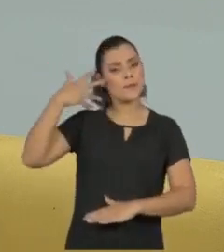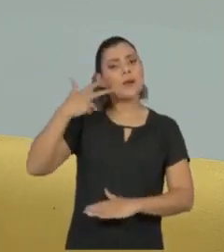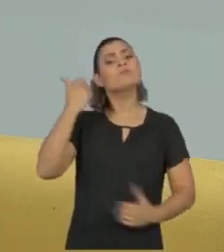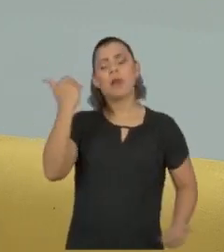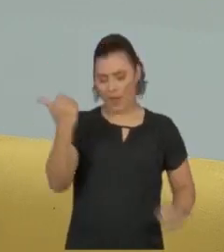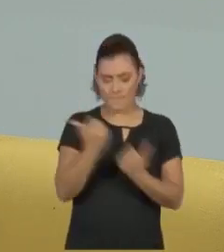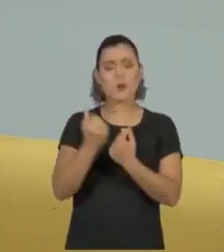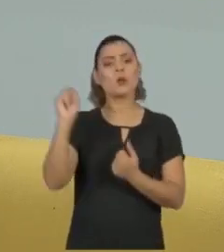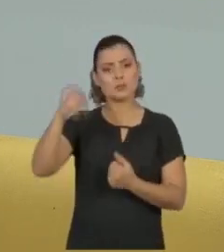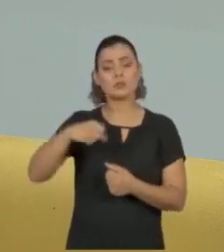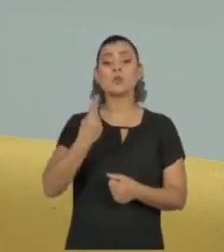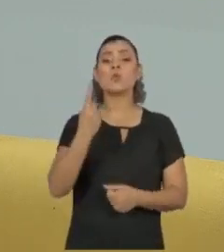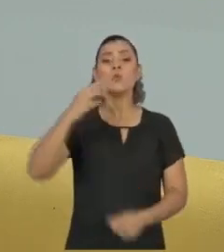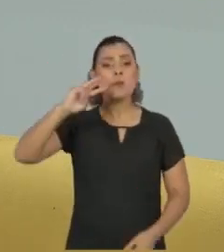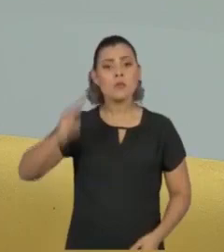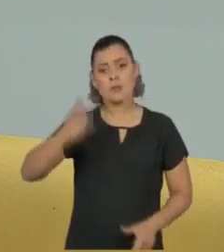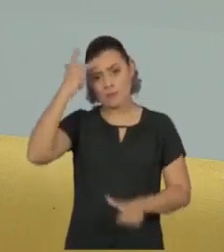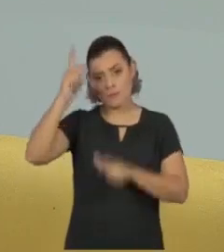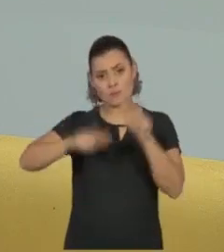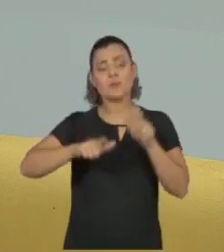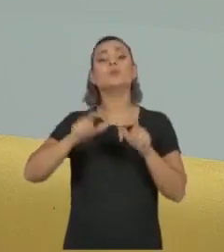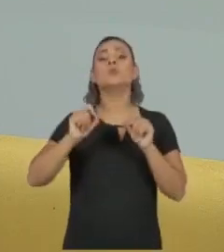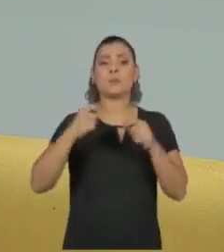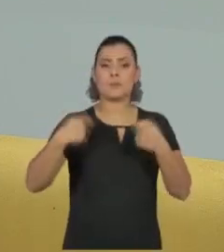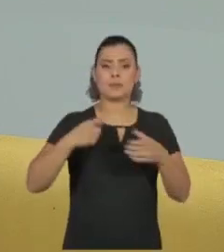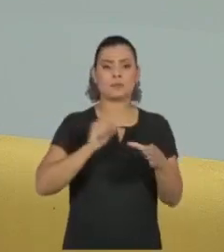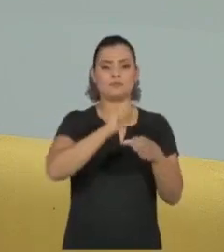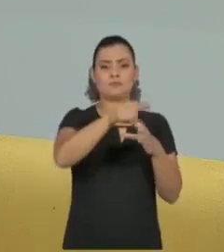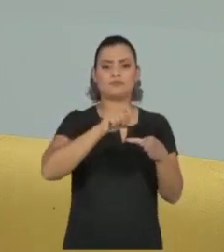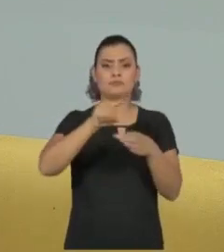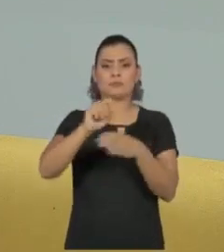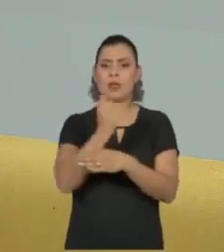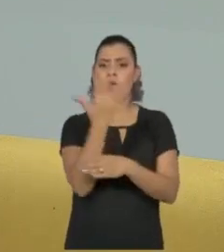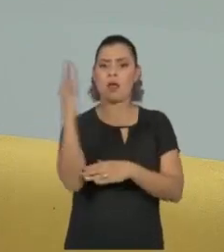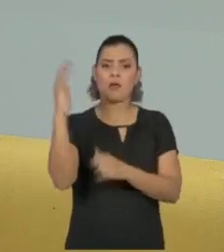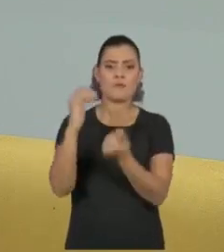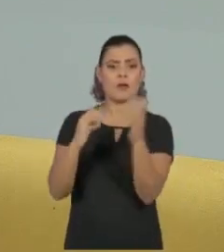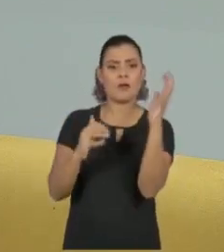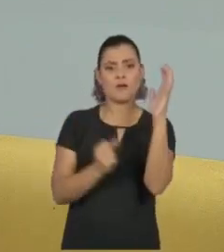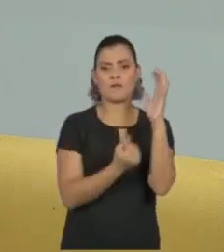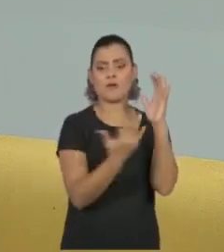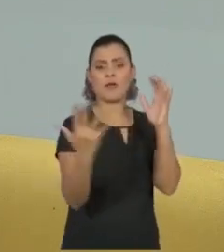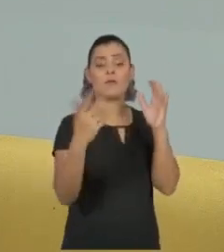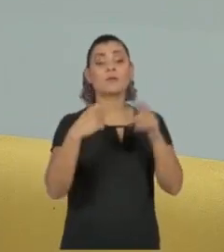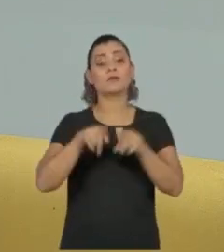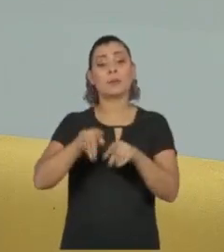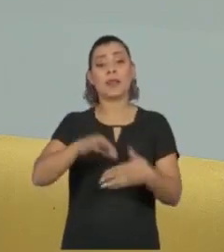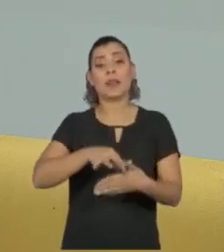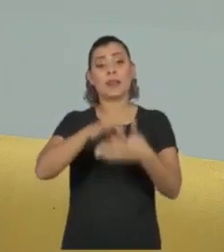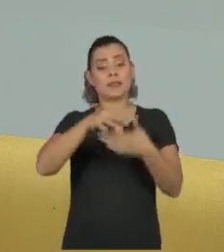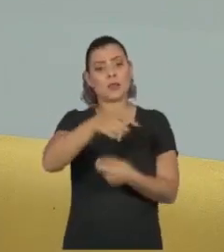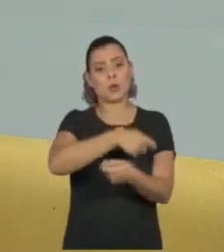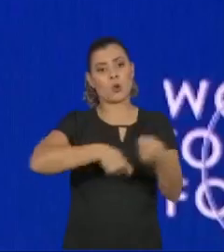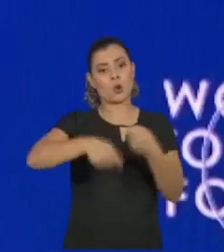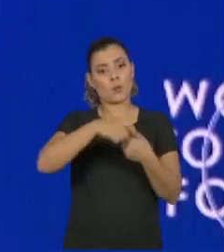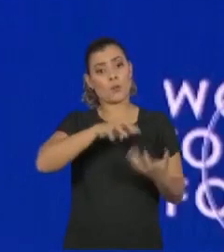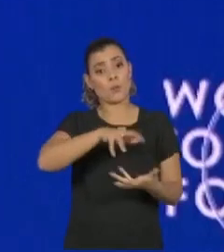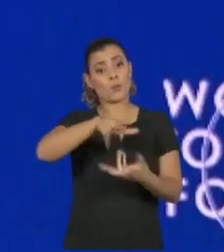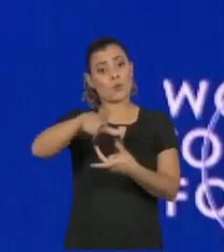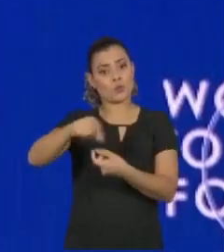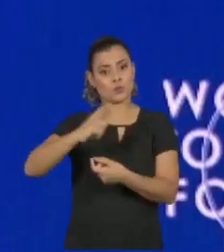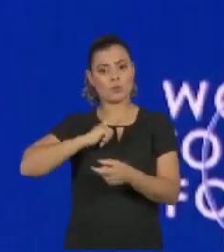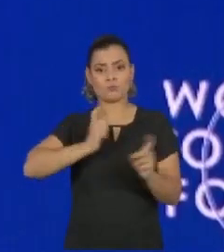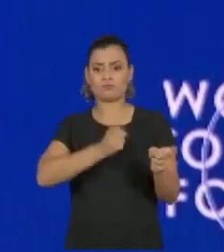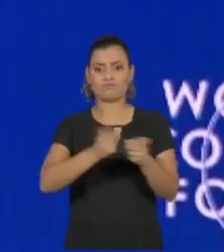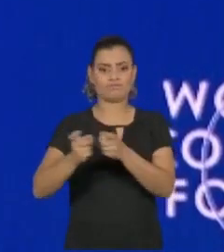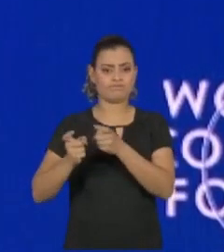O evento, que este ano é dedicado à sustentabilidade, reúne as principais lideranças políticas e econômicas do mundo. Today